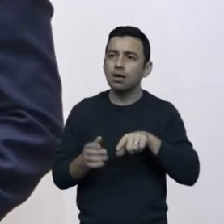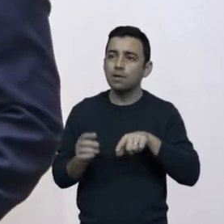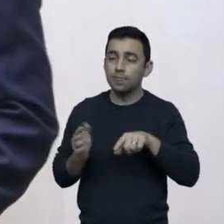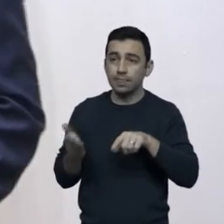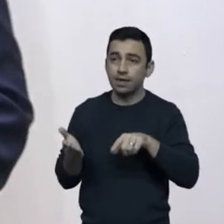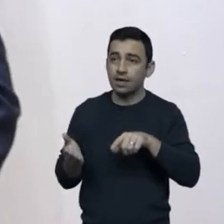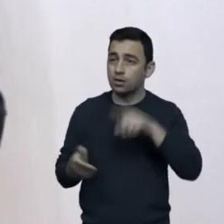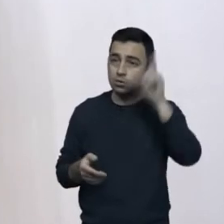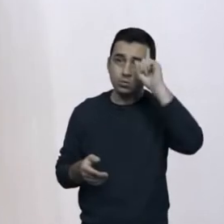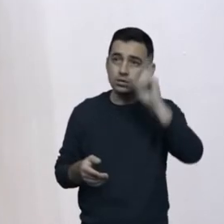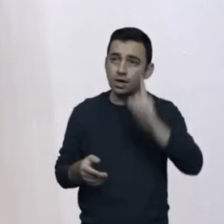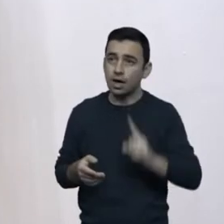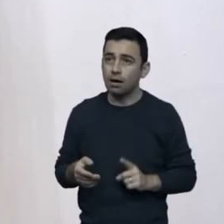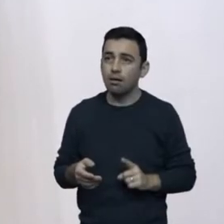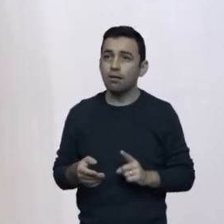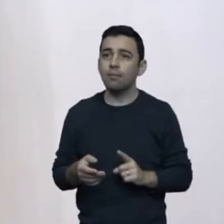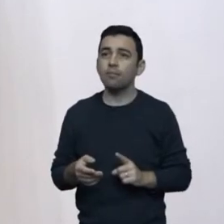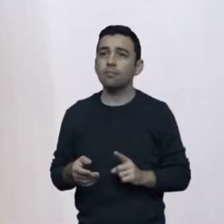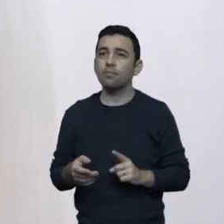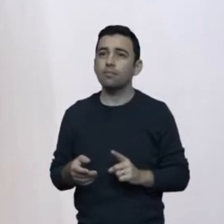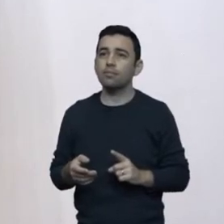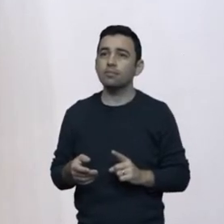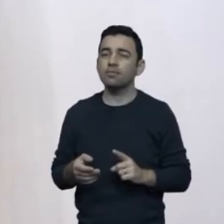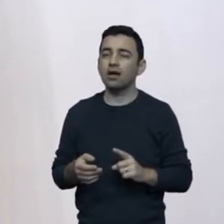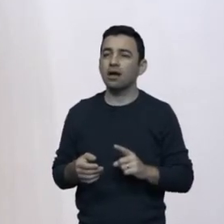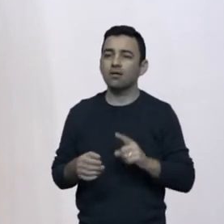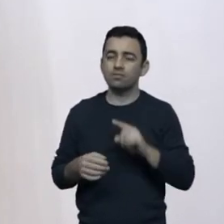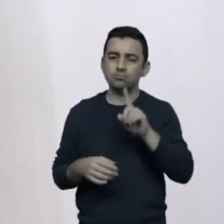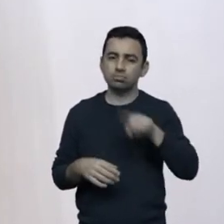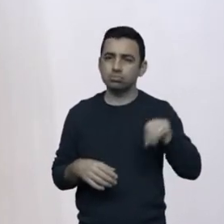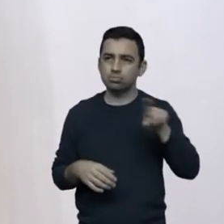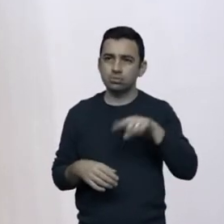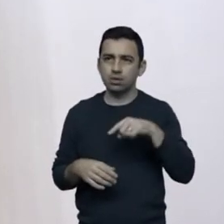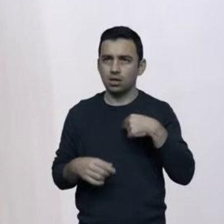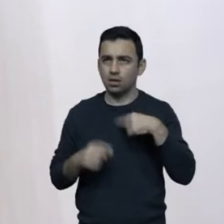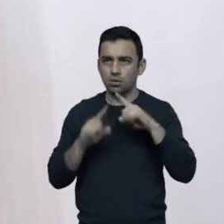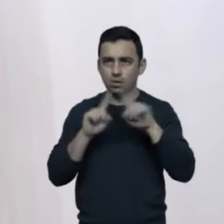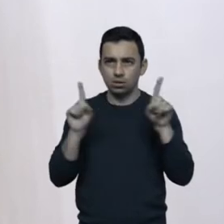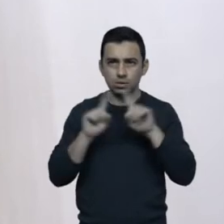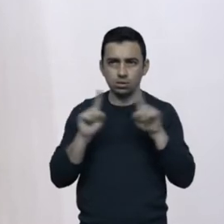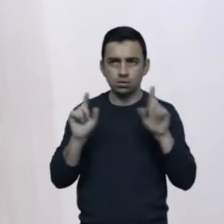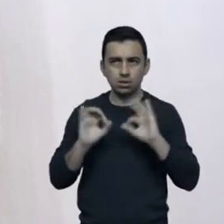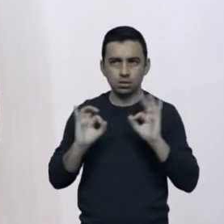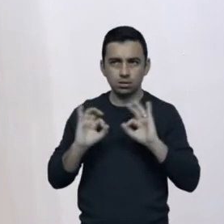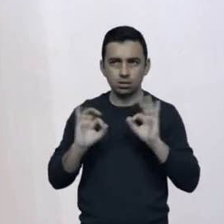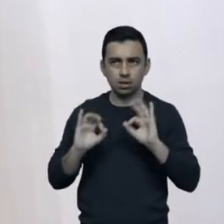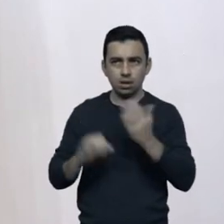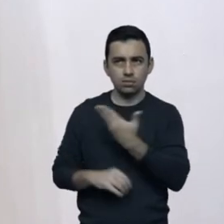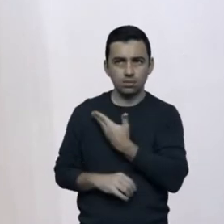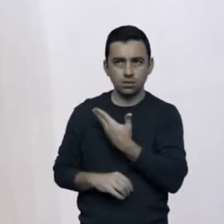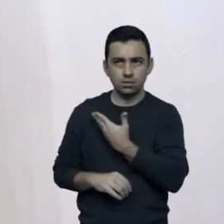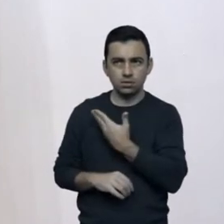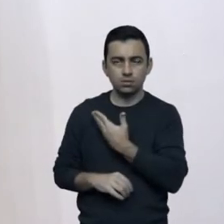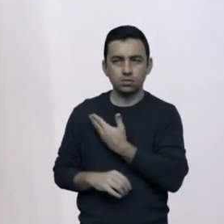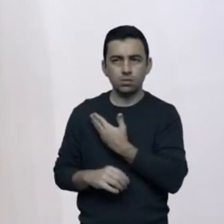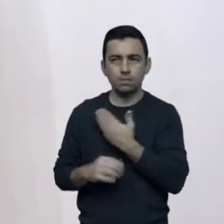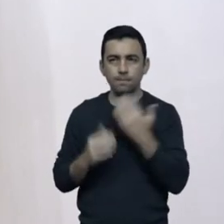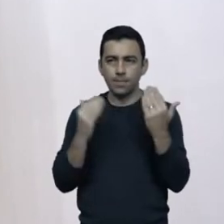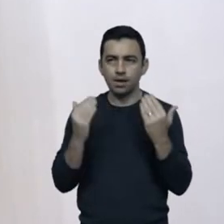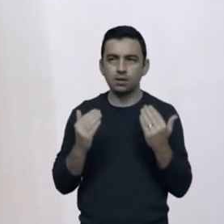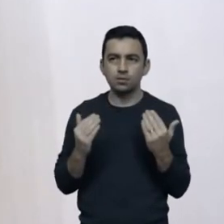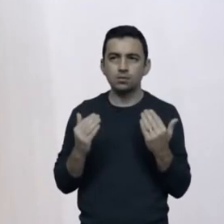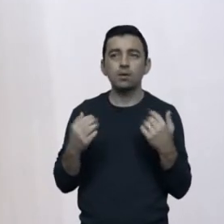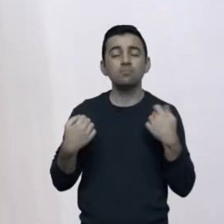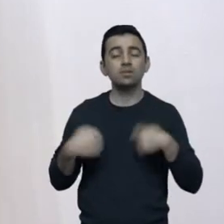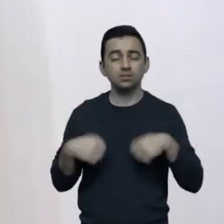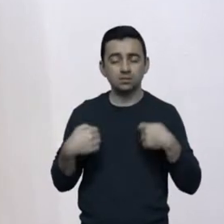doença, não entende muito a doença e acaba negando. Eu não estou fazendo uma crítica aqui aos nossos colegas peritos, gente, pelo amor de Deus, mas eu acho que tem que